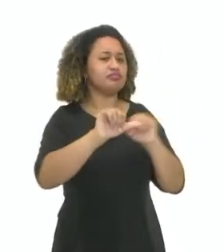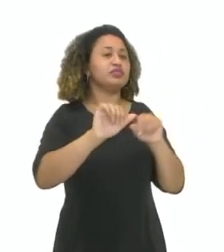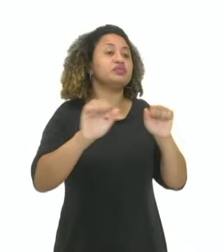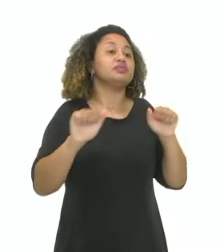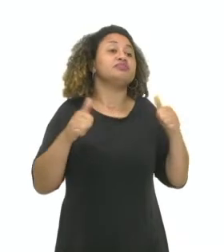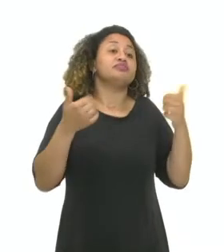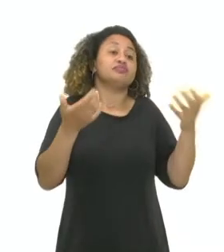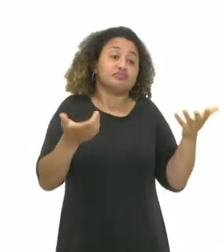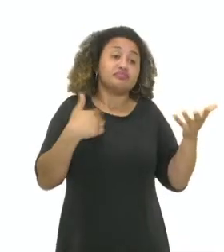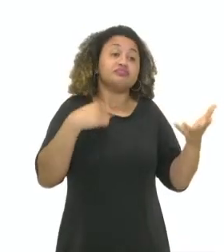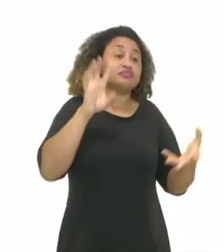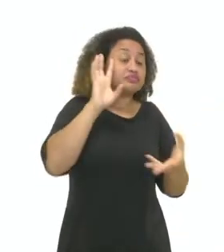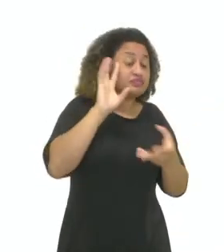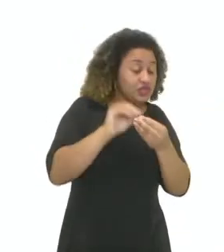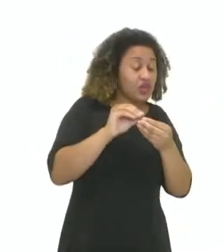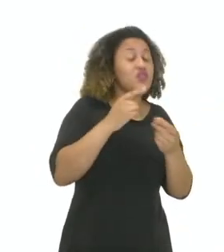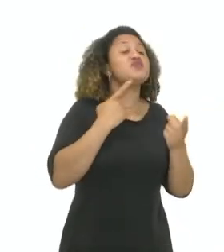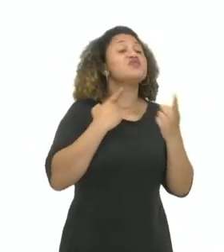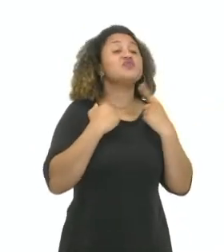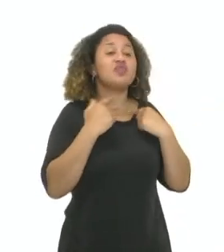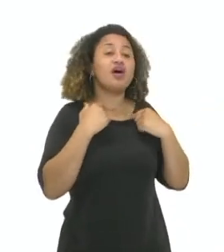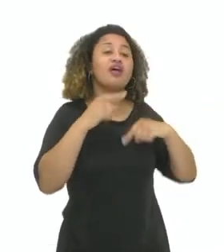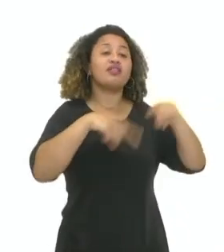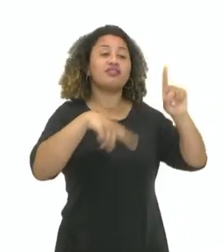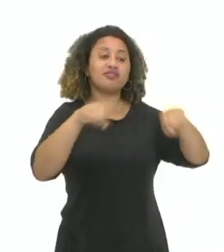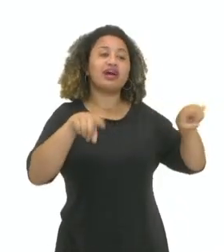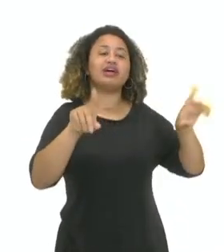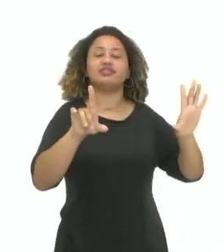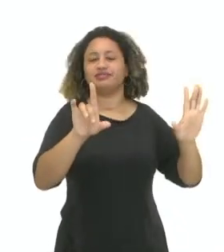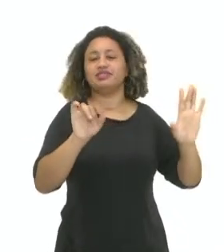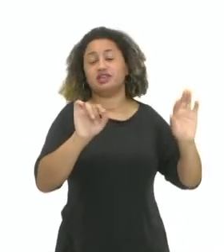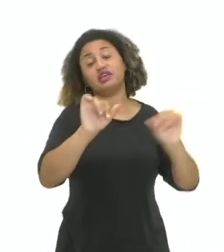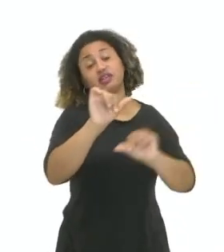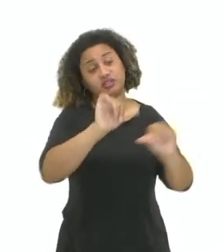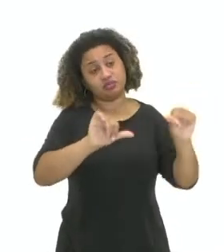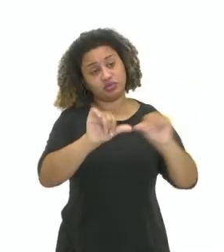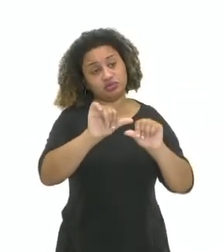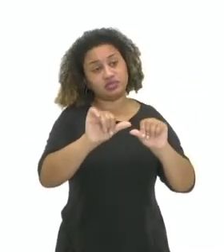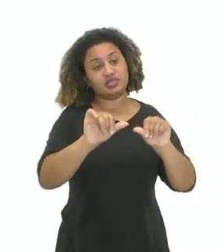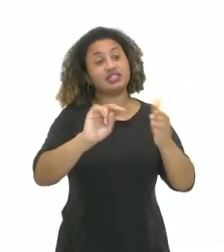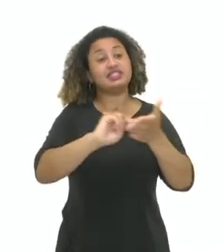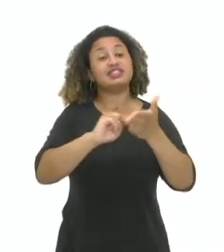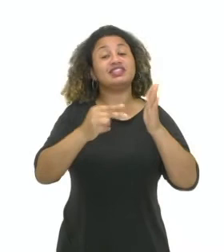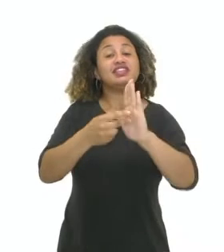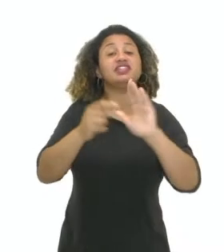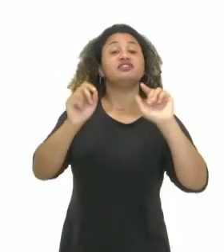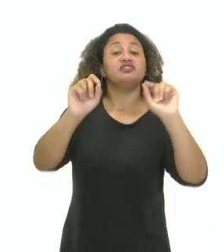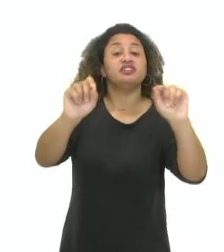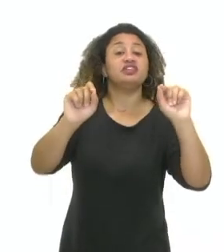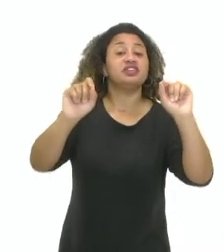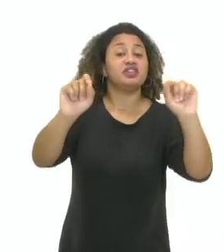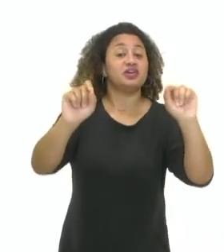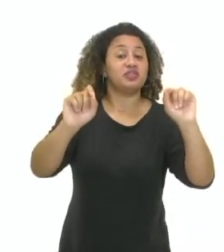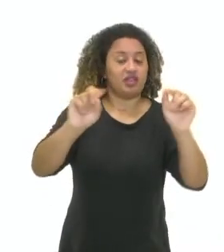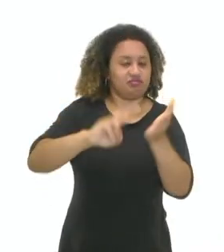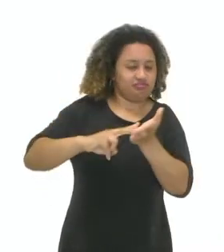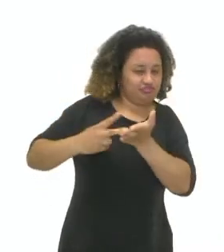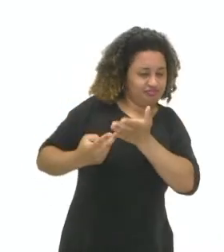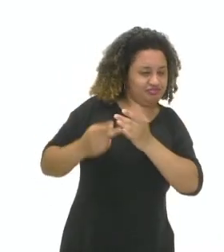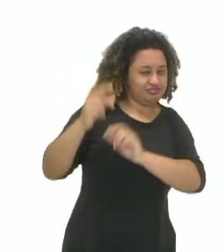Feita a compensação dos desejos que variam das aspirações que se transformam. Ou seja, traduzindo em